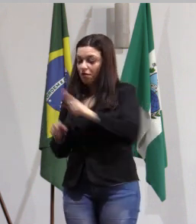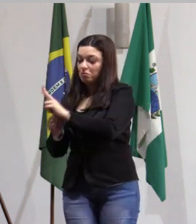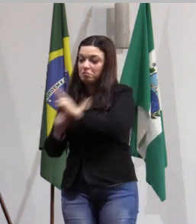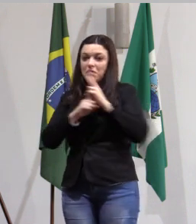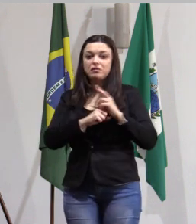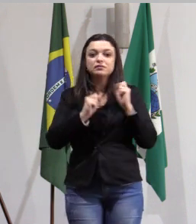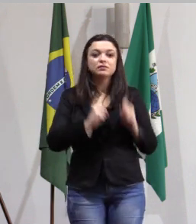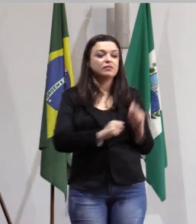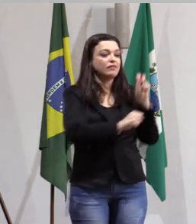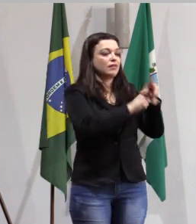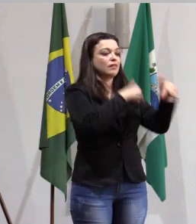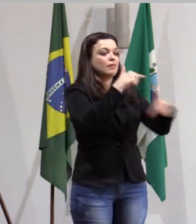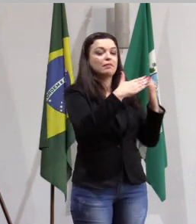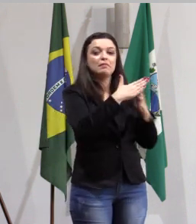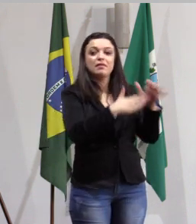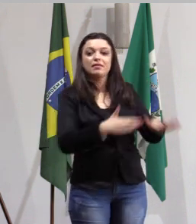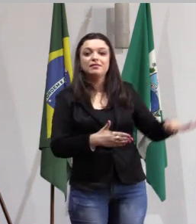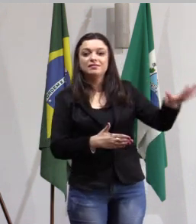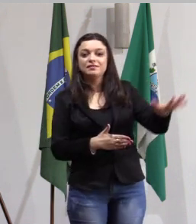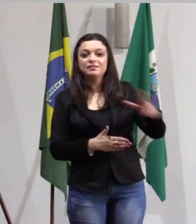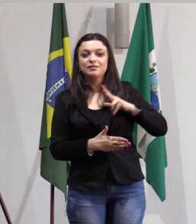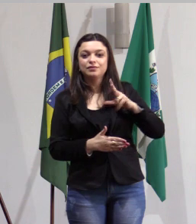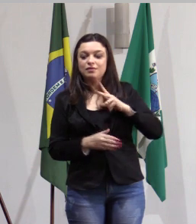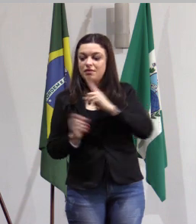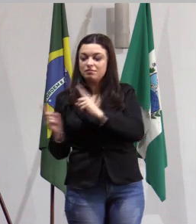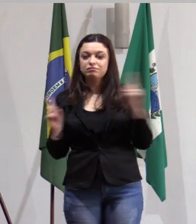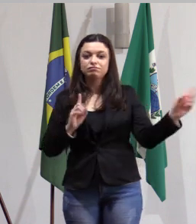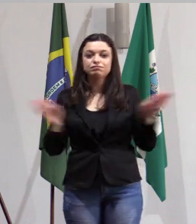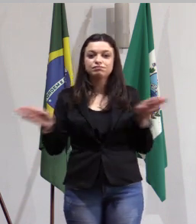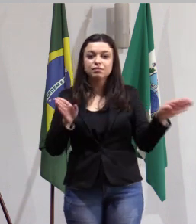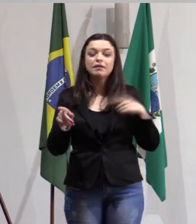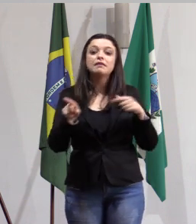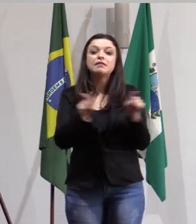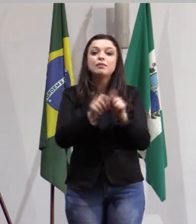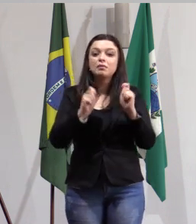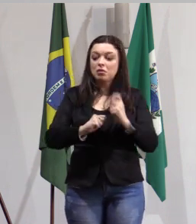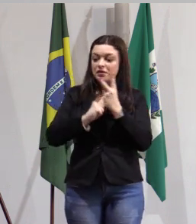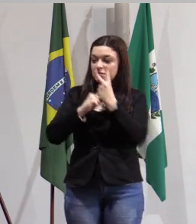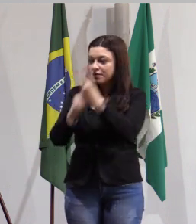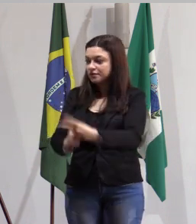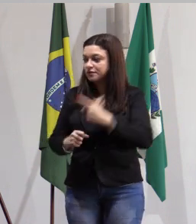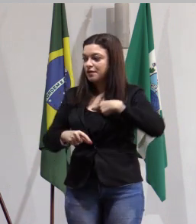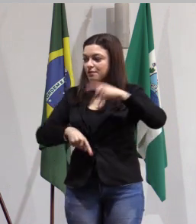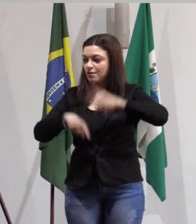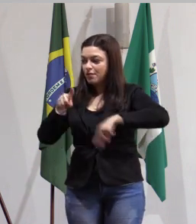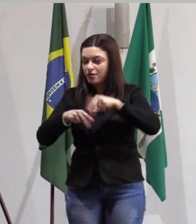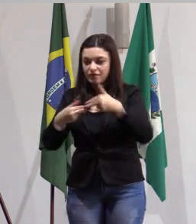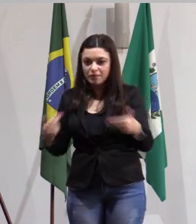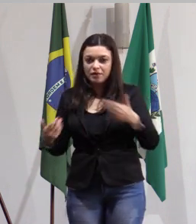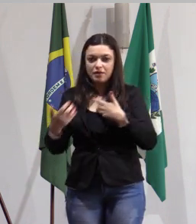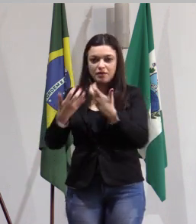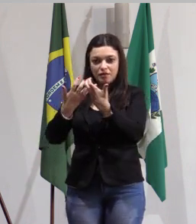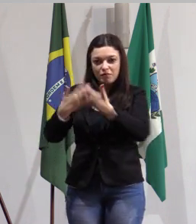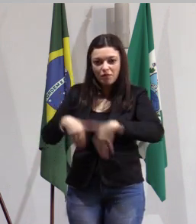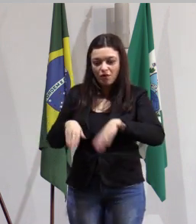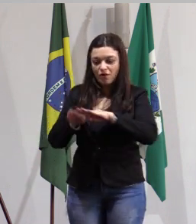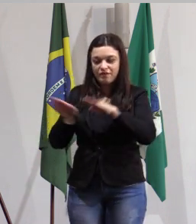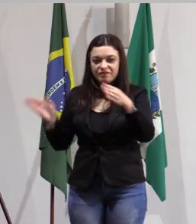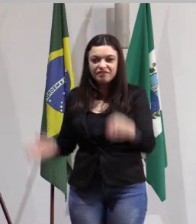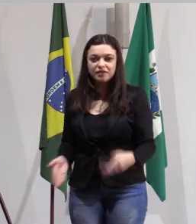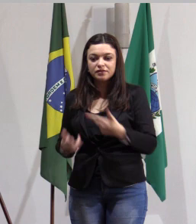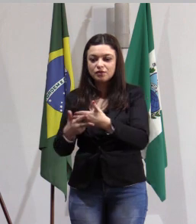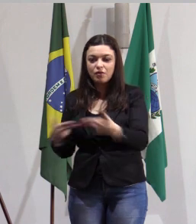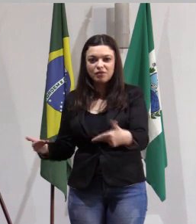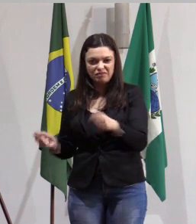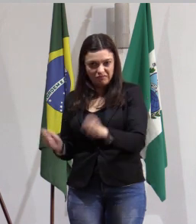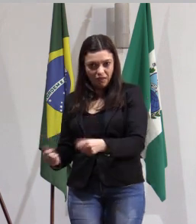também existe um conjunto de dúvidas das cessões de bens imobiliários, no artigo 8º. Que bens imobiliários podem ser